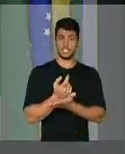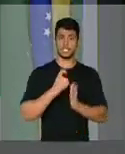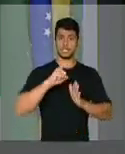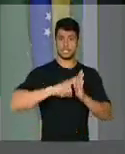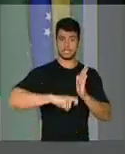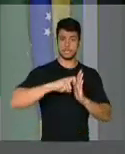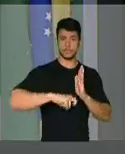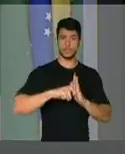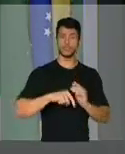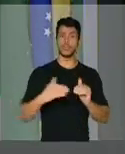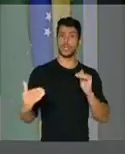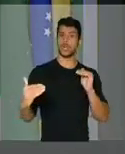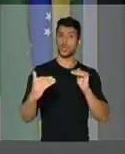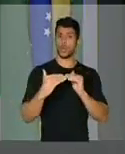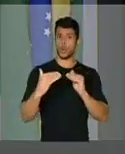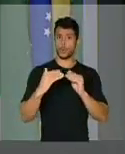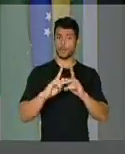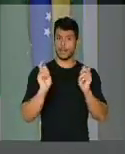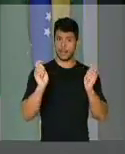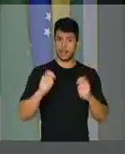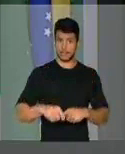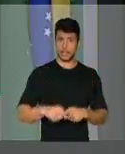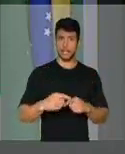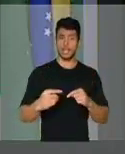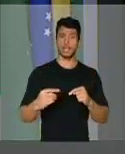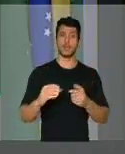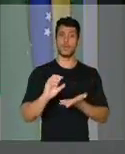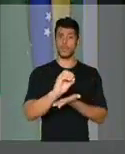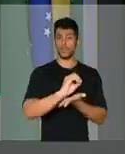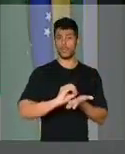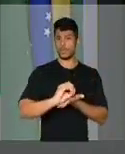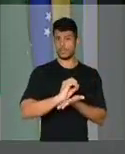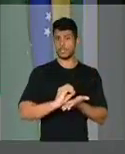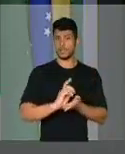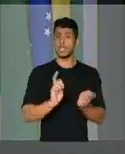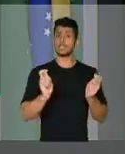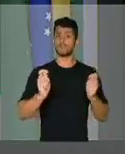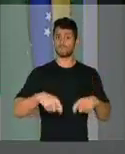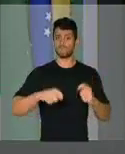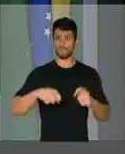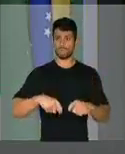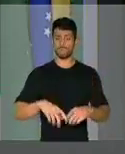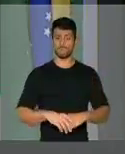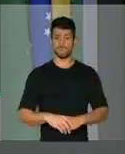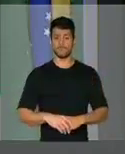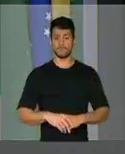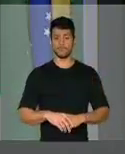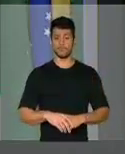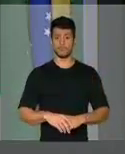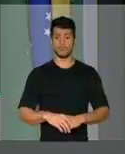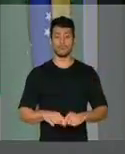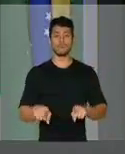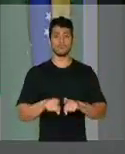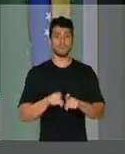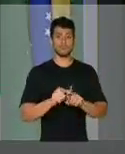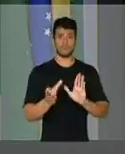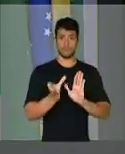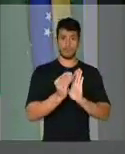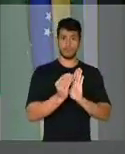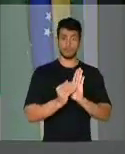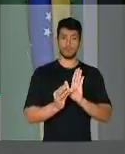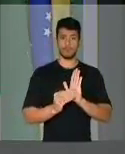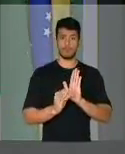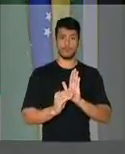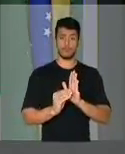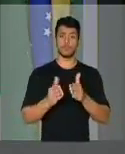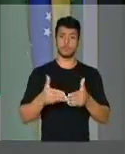manifestamos pela compatibilidade e adequação orçamentária e financeira da proposição e, no mérito, votamos